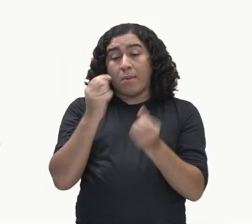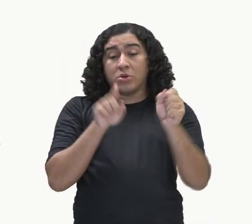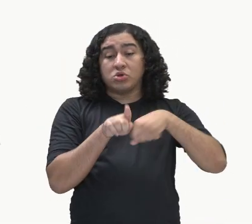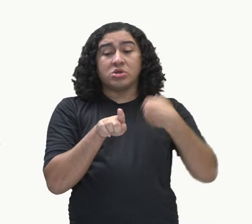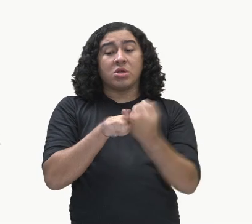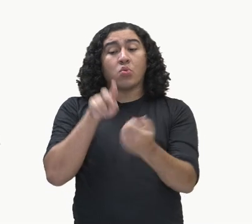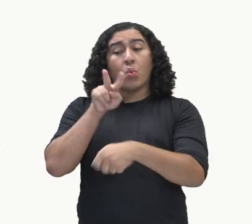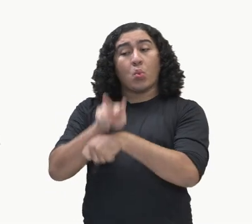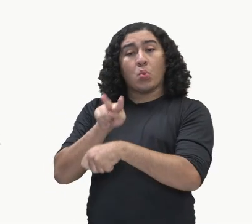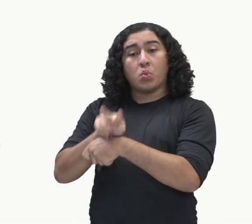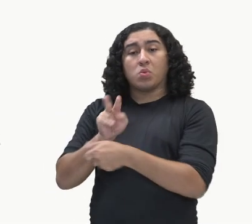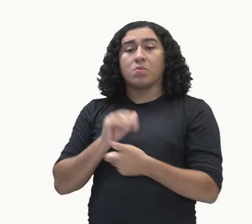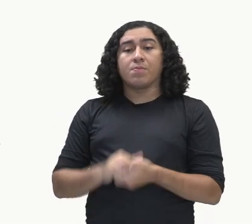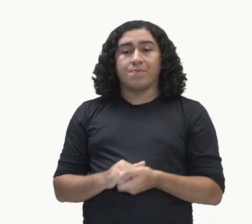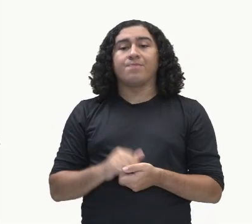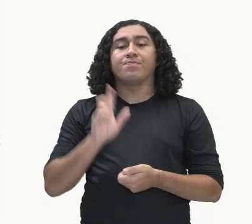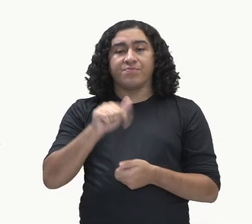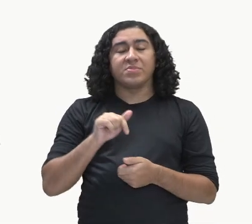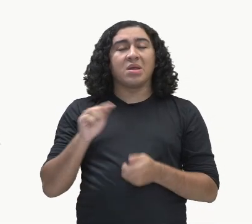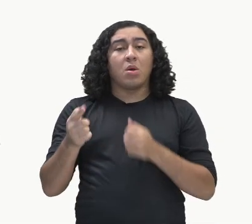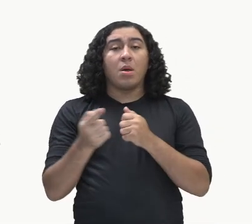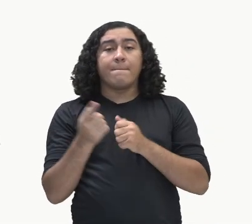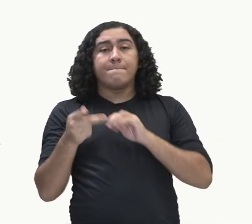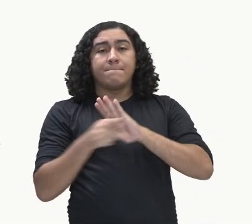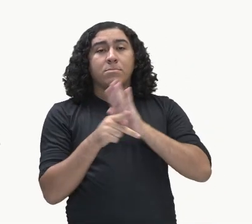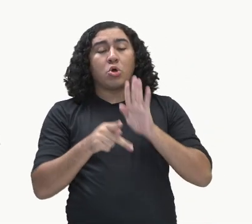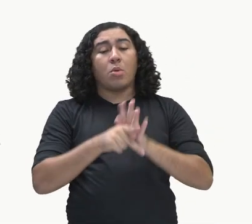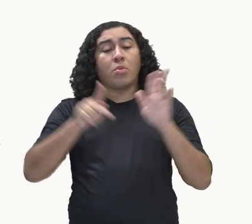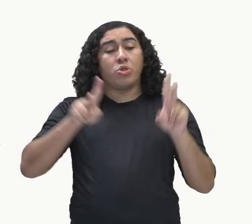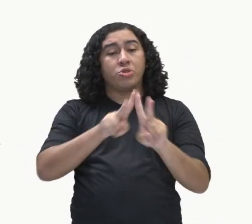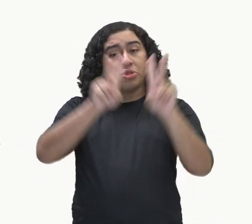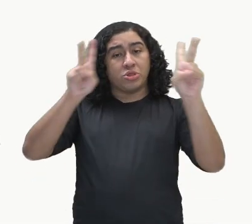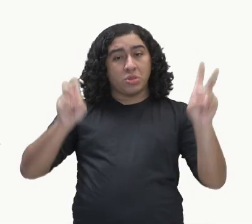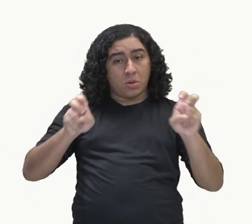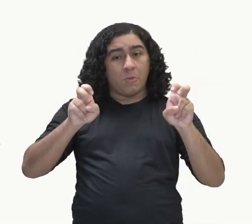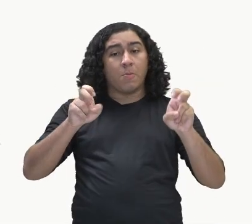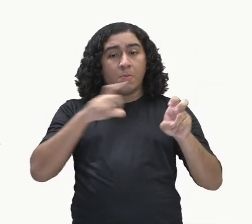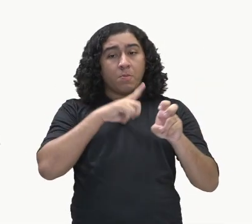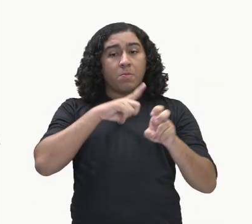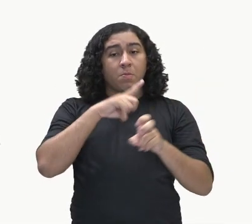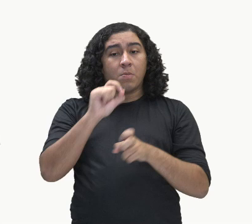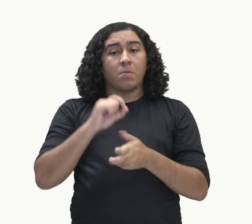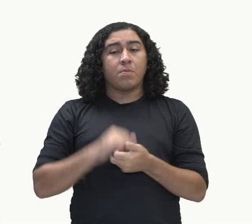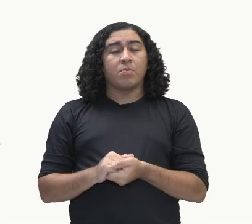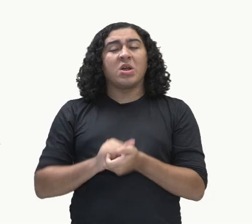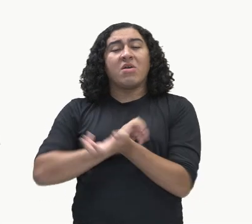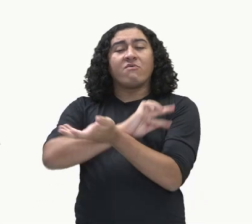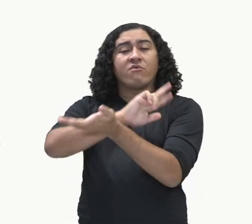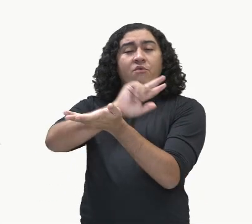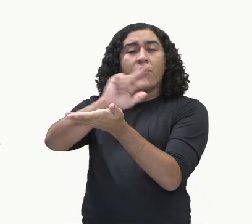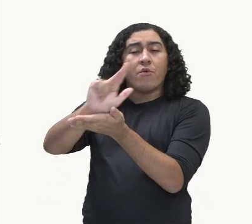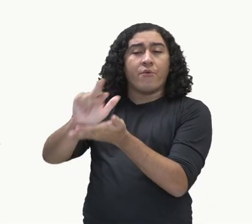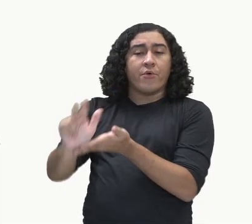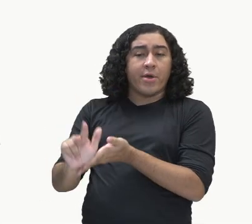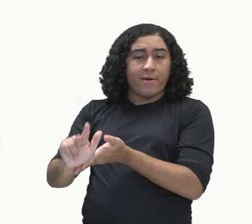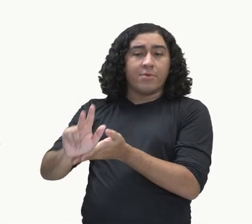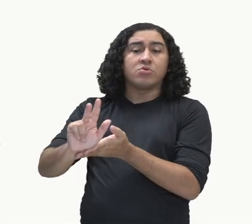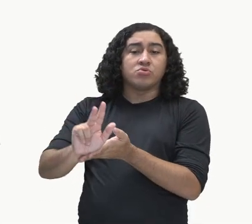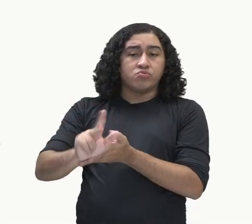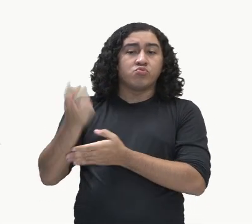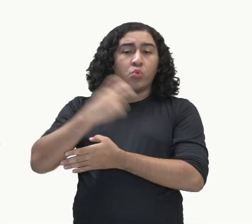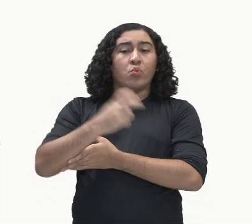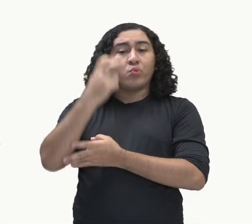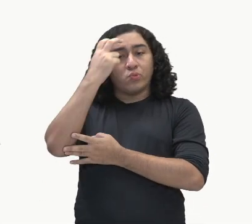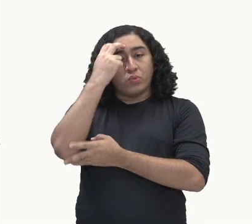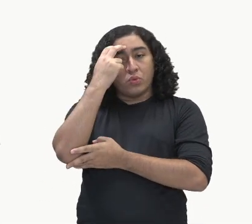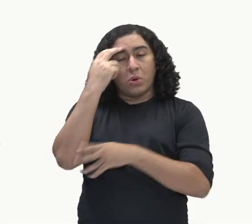é baseada numa afirmativa que os membros de muitos diferentes variadas culturas